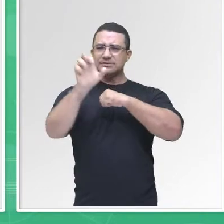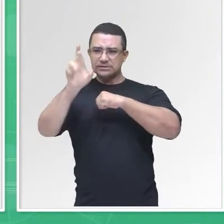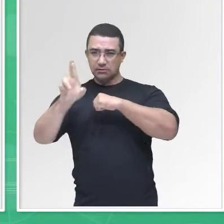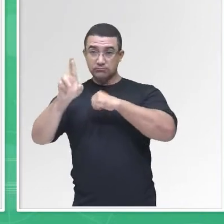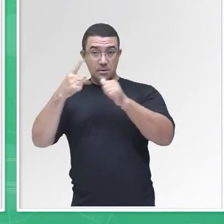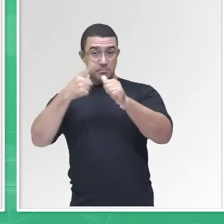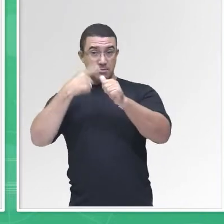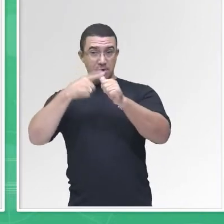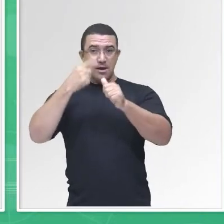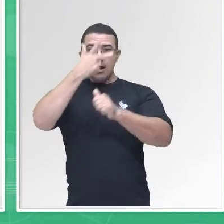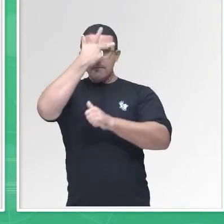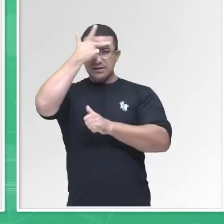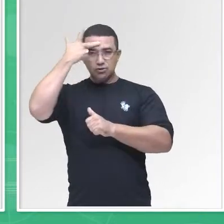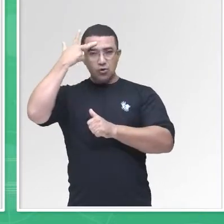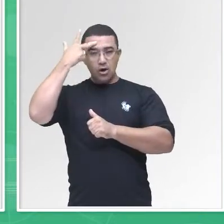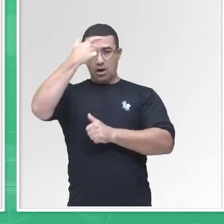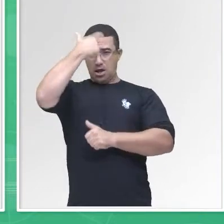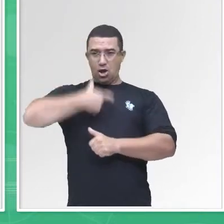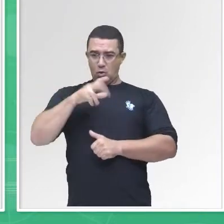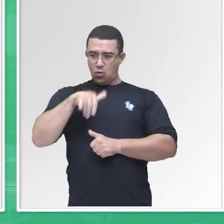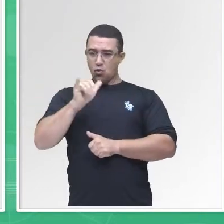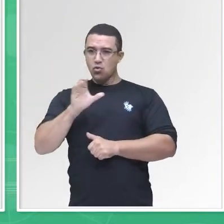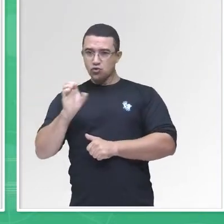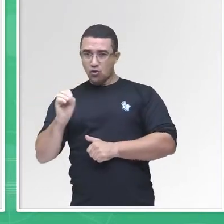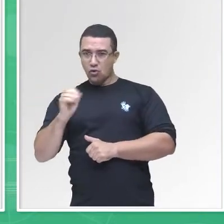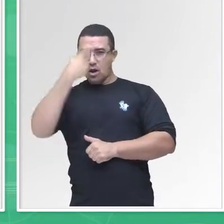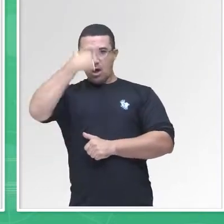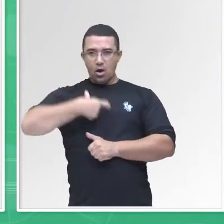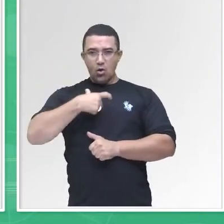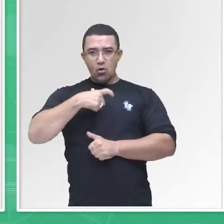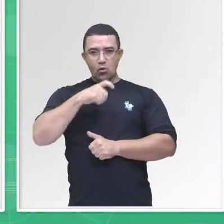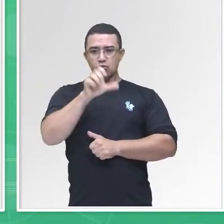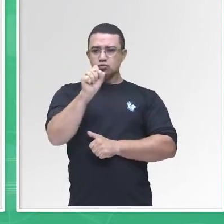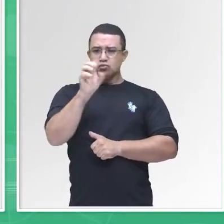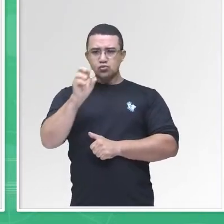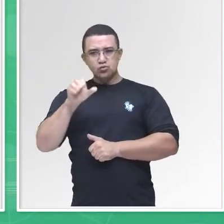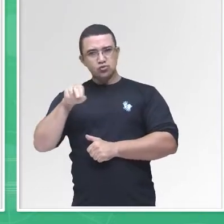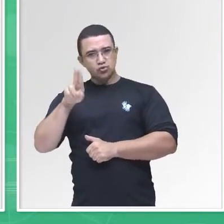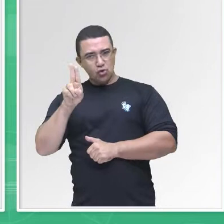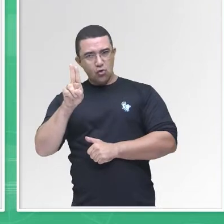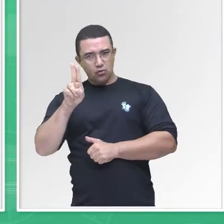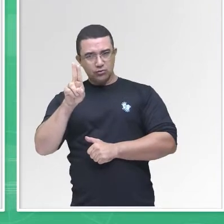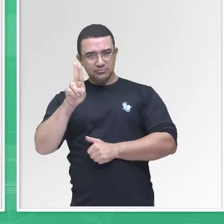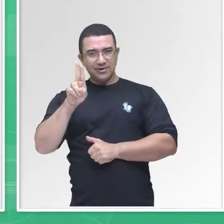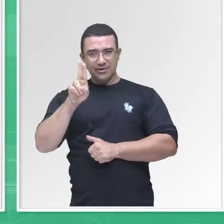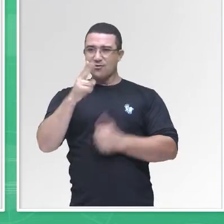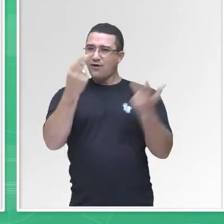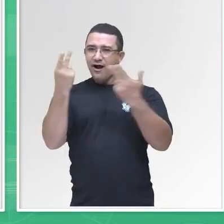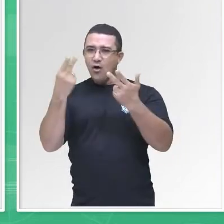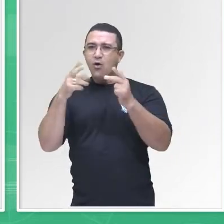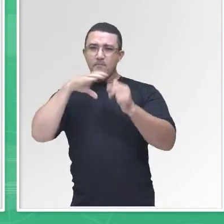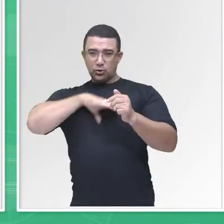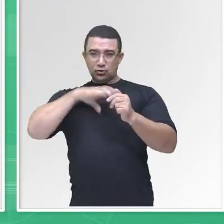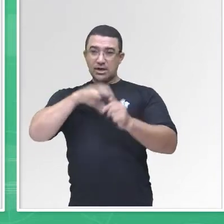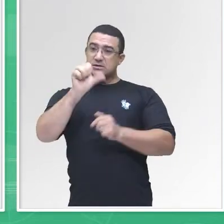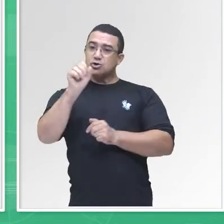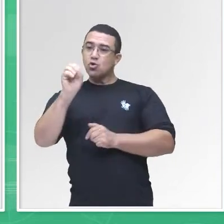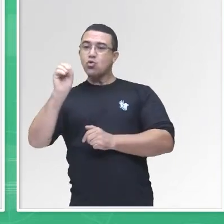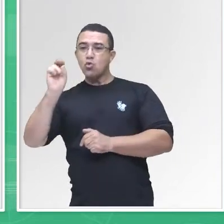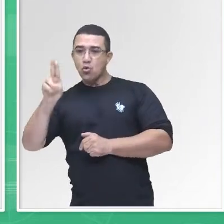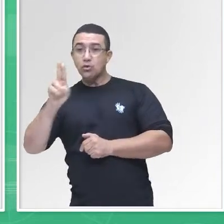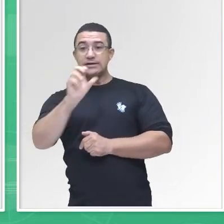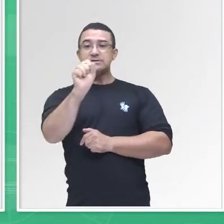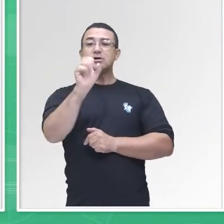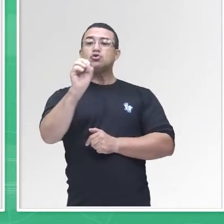no yo, soy. Soy Paulo, soy René, soy Antonio, né? E aí eu